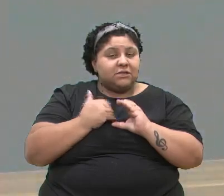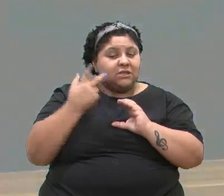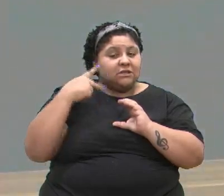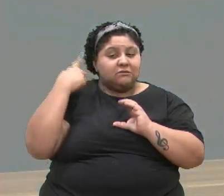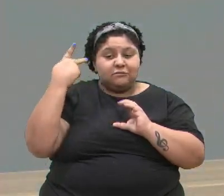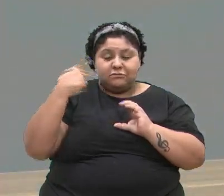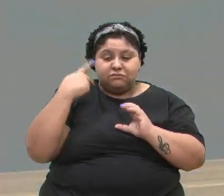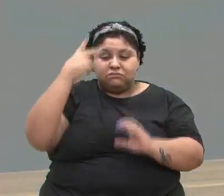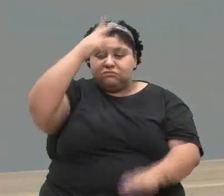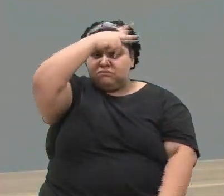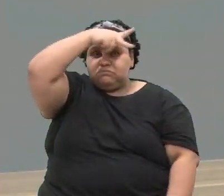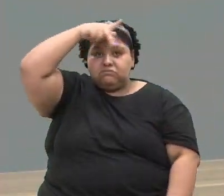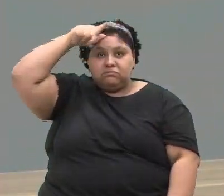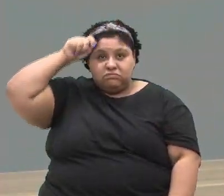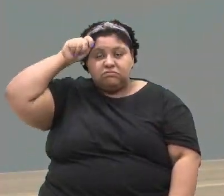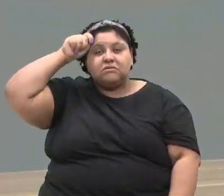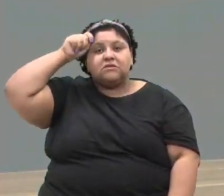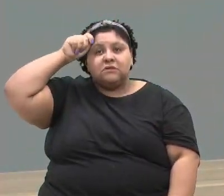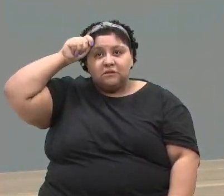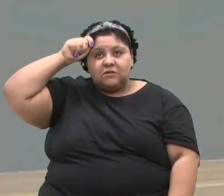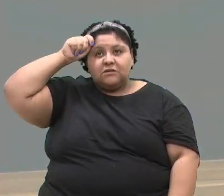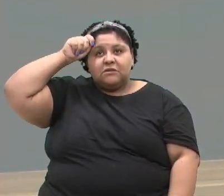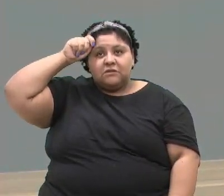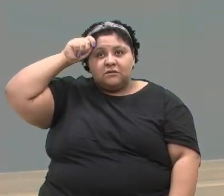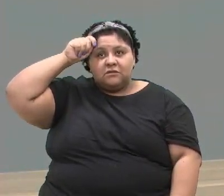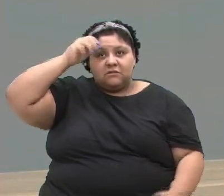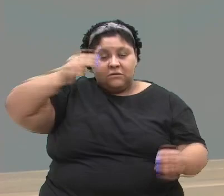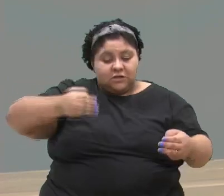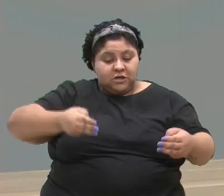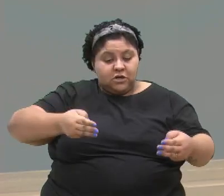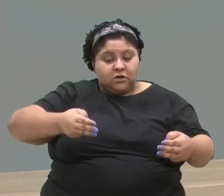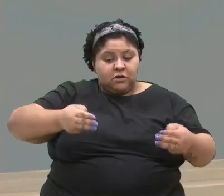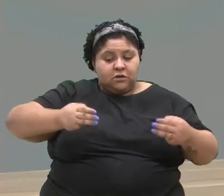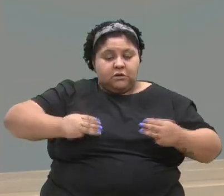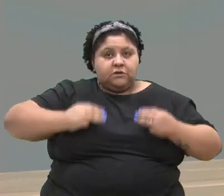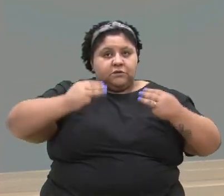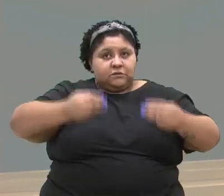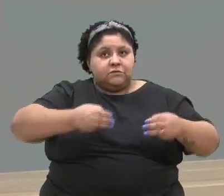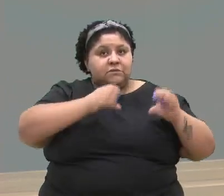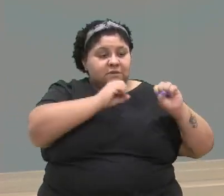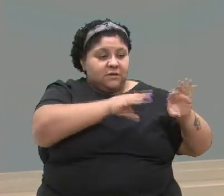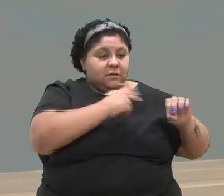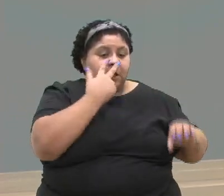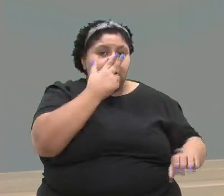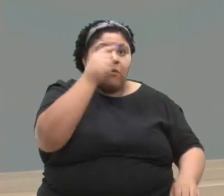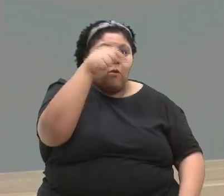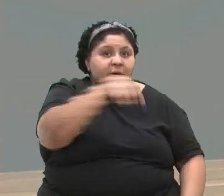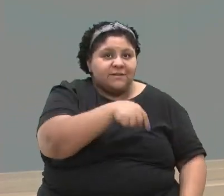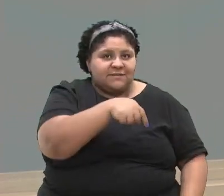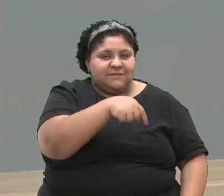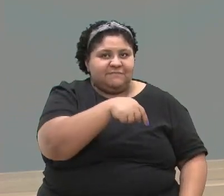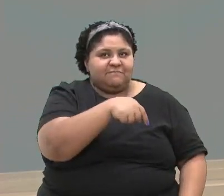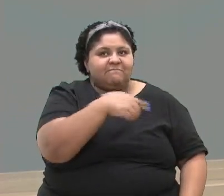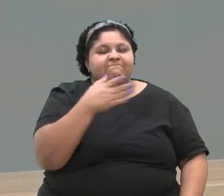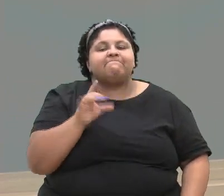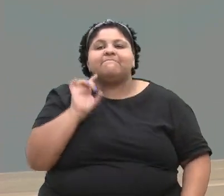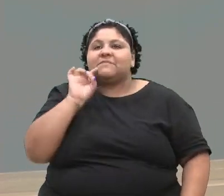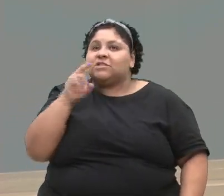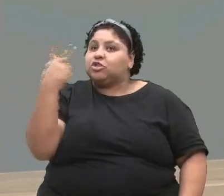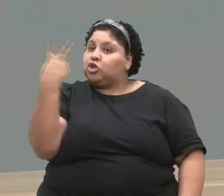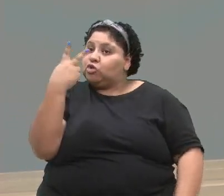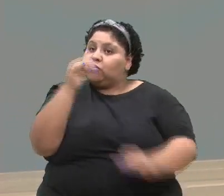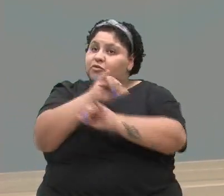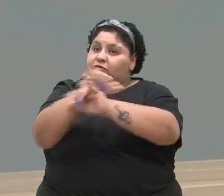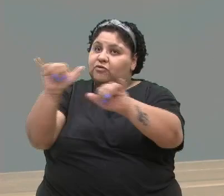vereadores, prefeitos, inclusive no Ministério da Educação, como este. Só 2